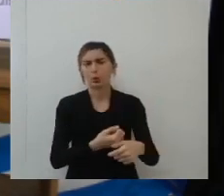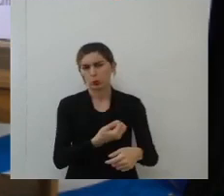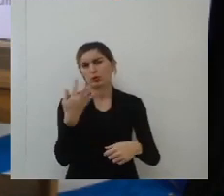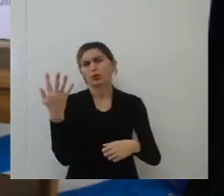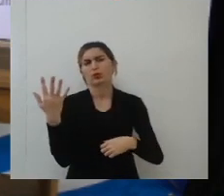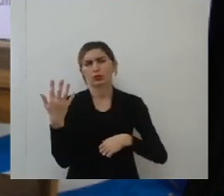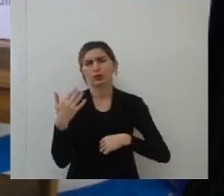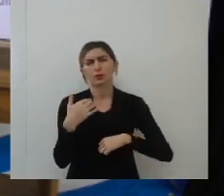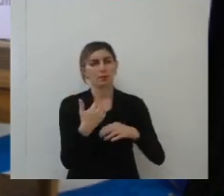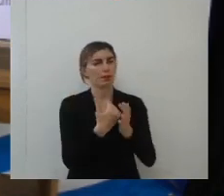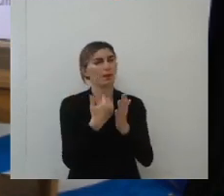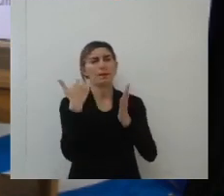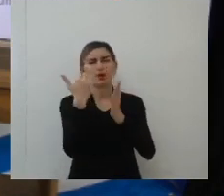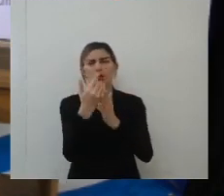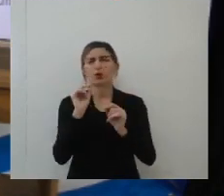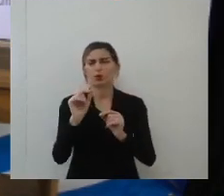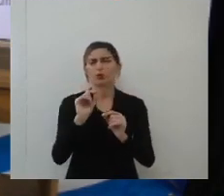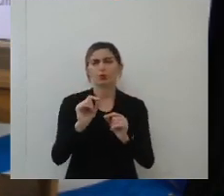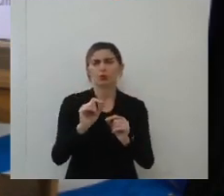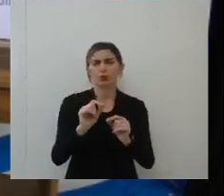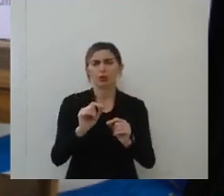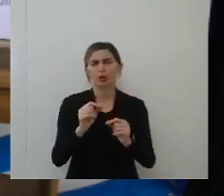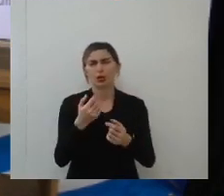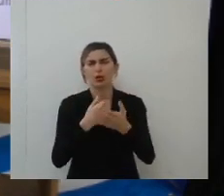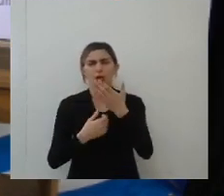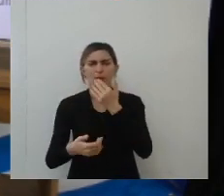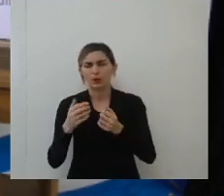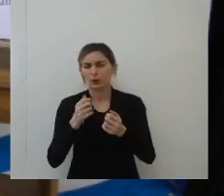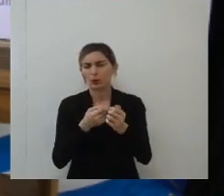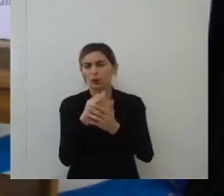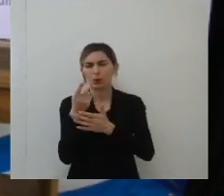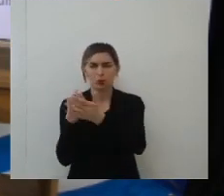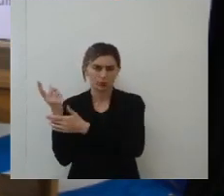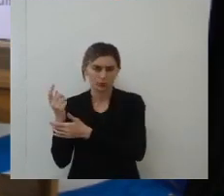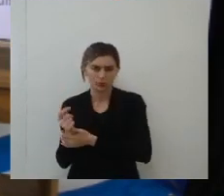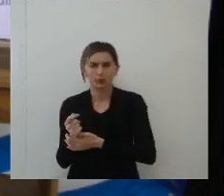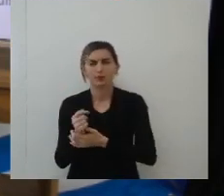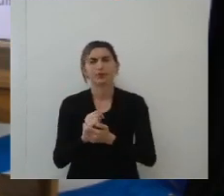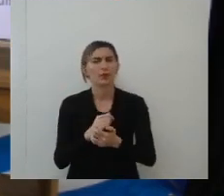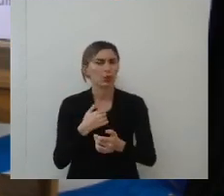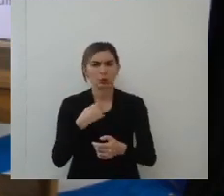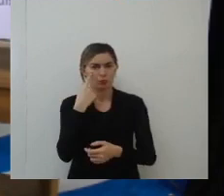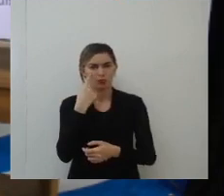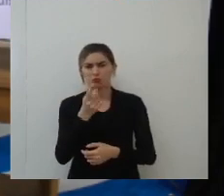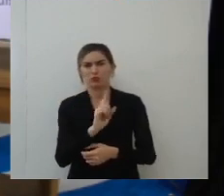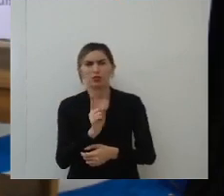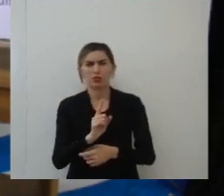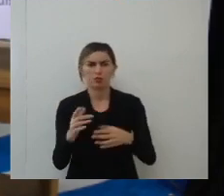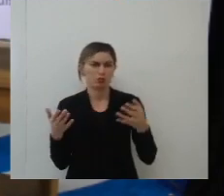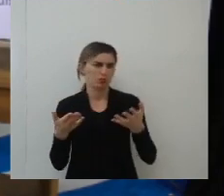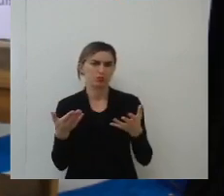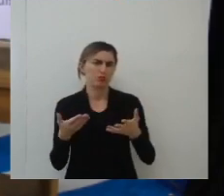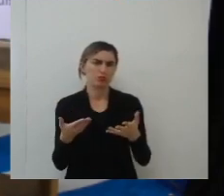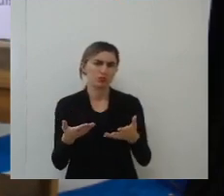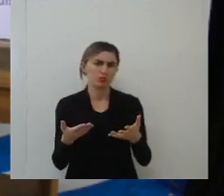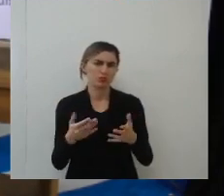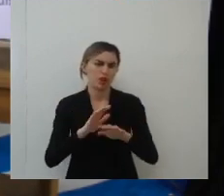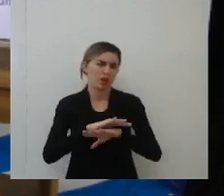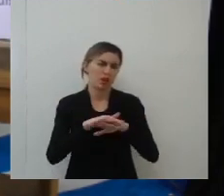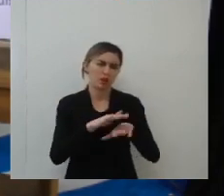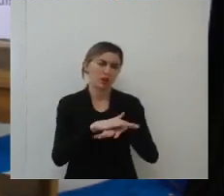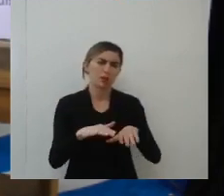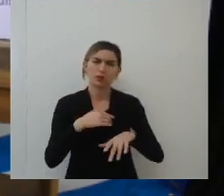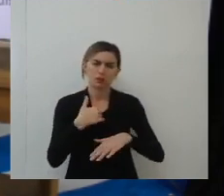quantidade maior do que a gente consegue consumir. Agora, eu não vejo em um cenário assim se